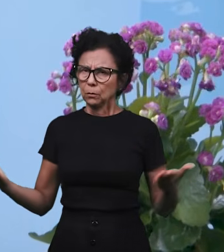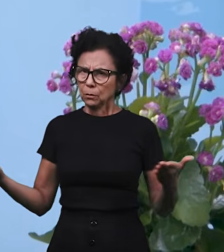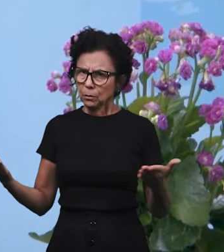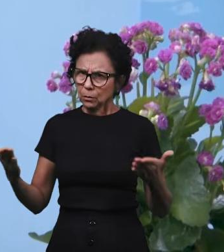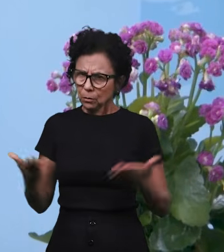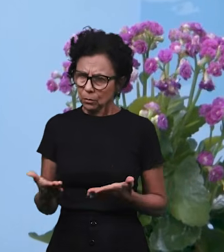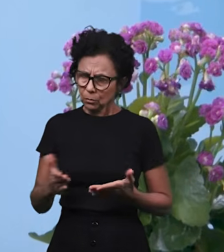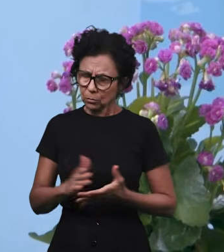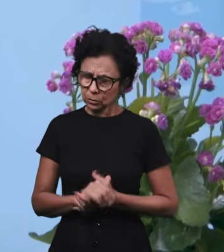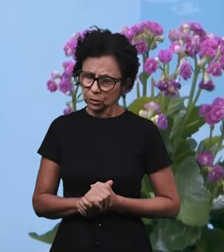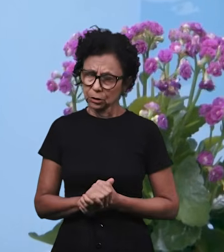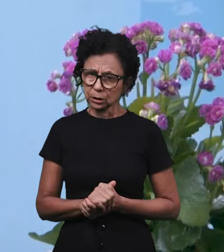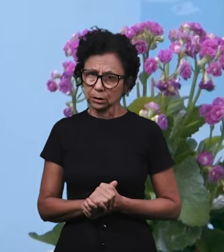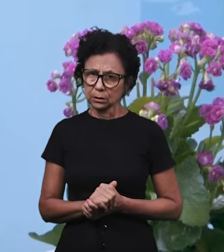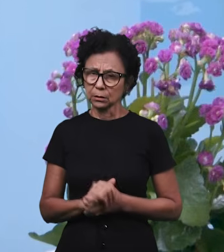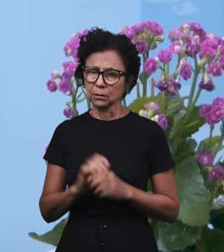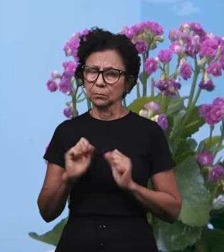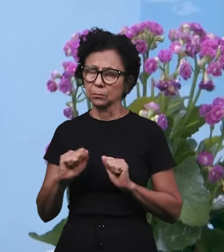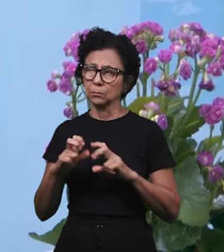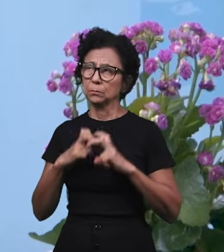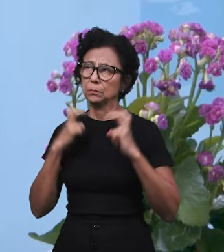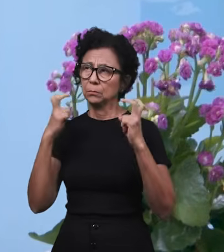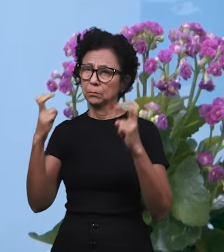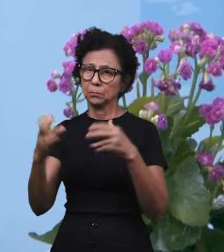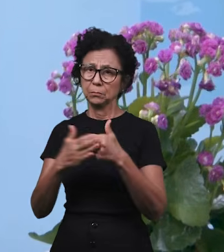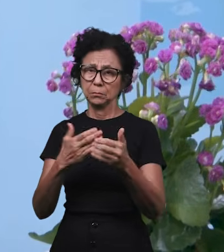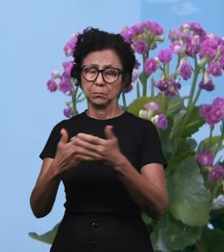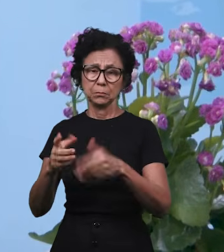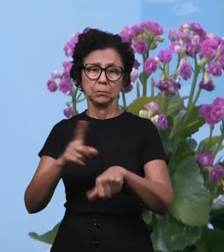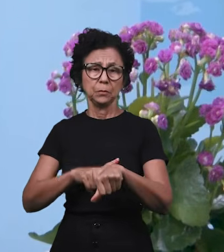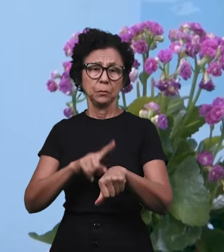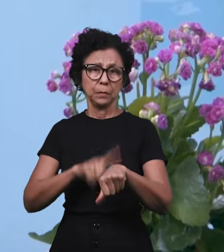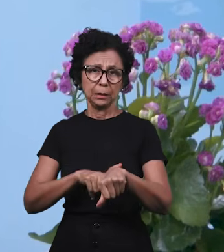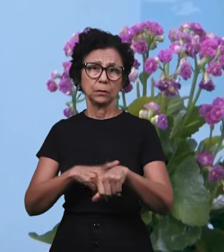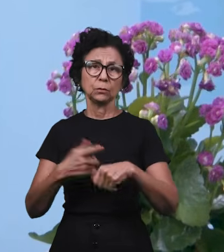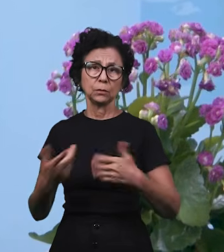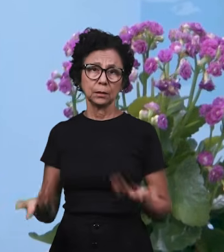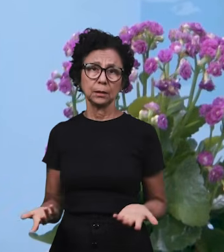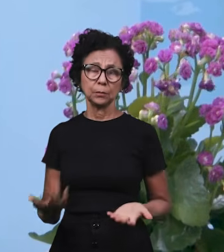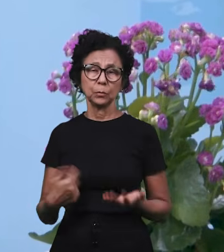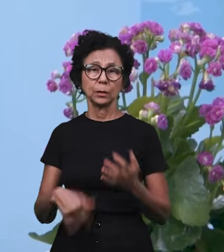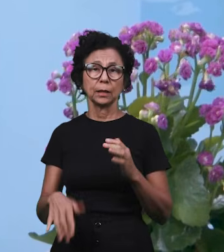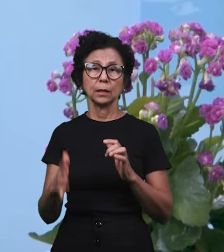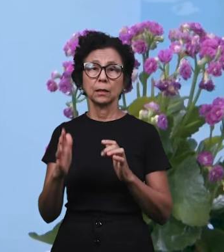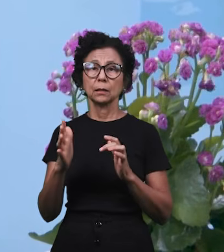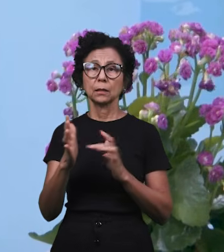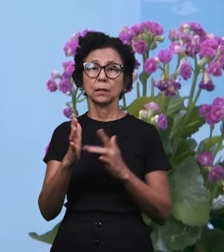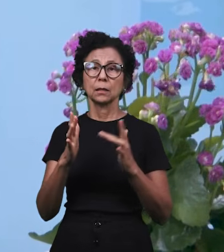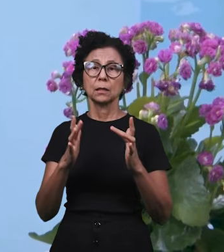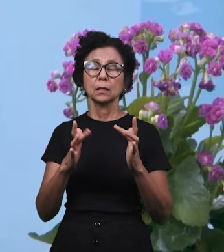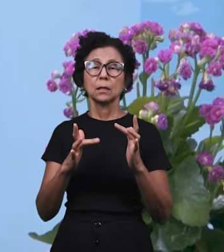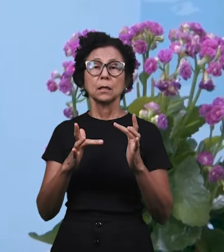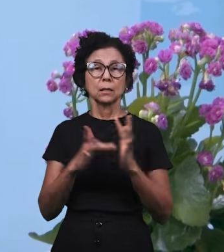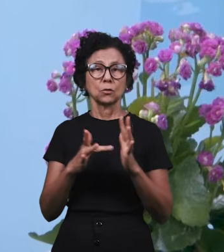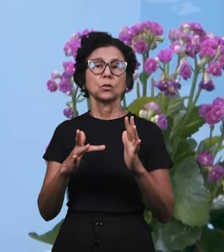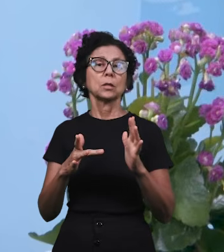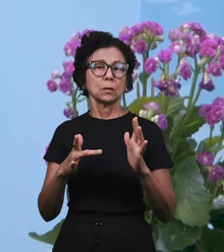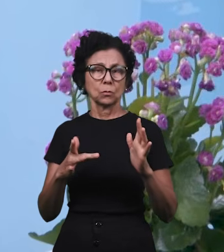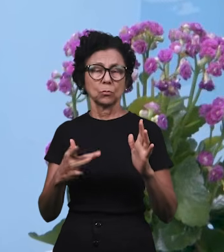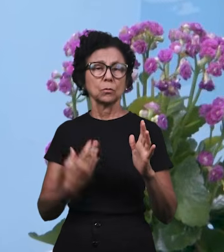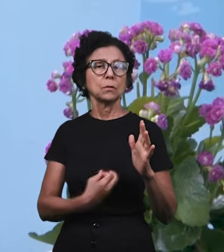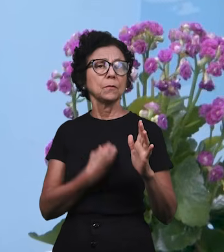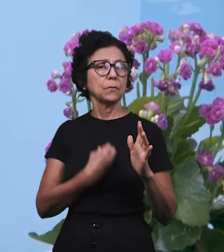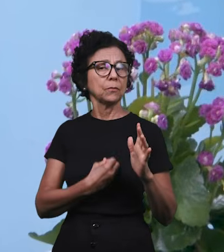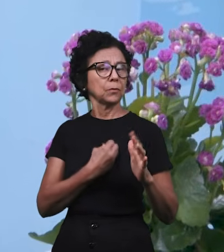essa fonte, ela está aberta e ela continua fluindo. Jesus continua fluindo, ele continua, né? Jesus está